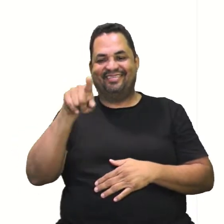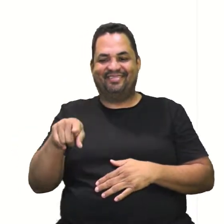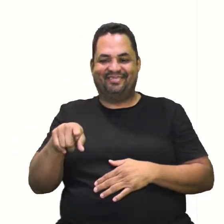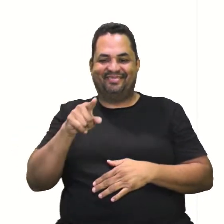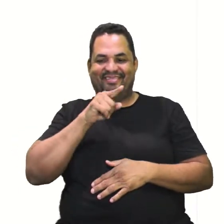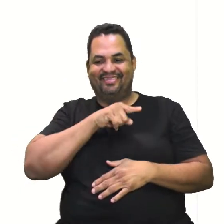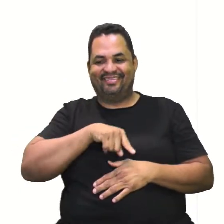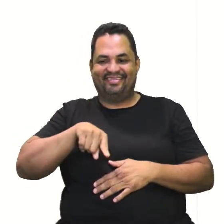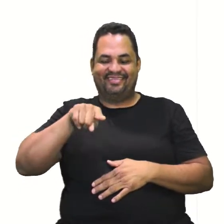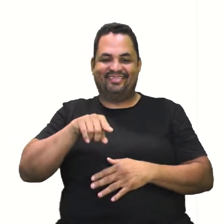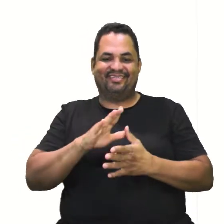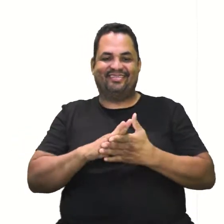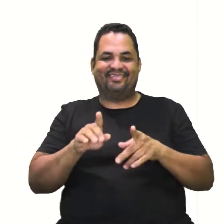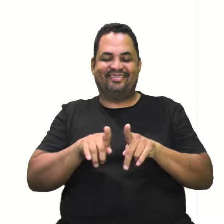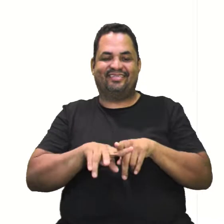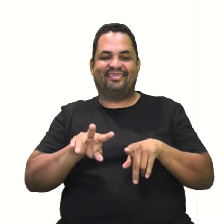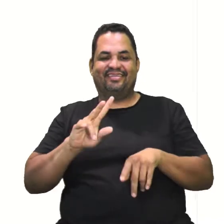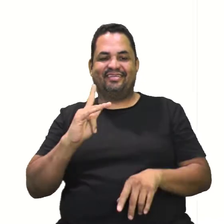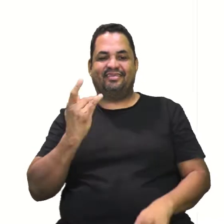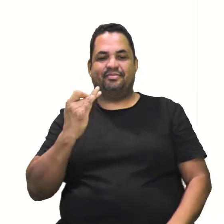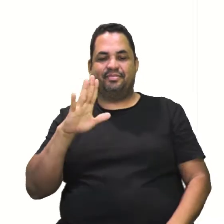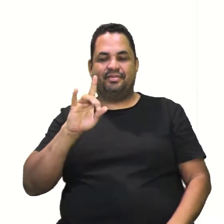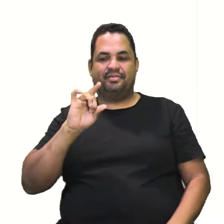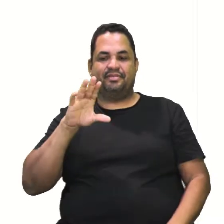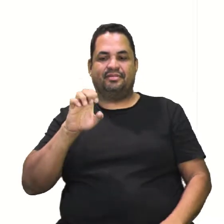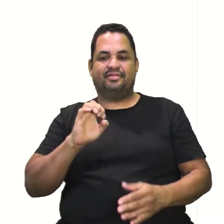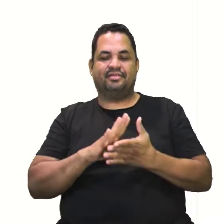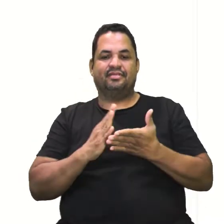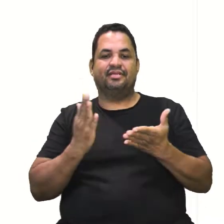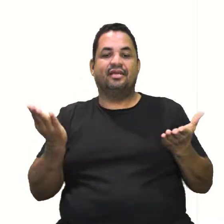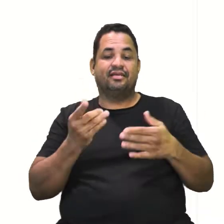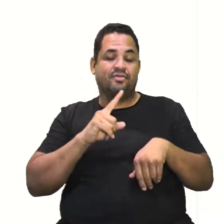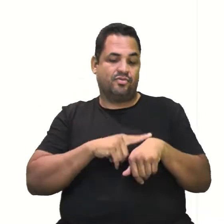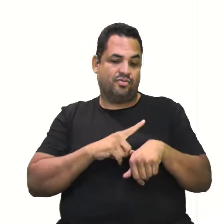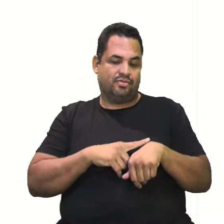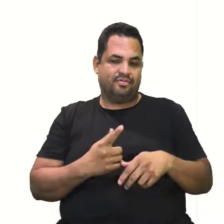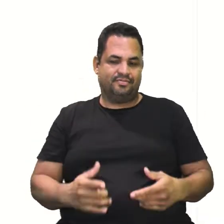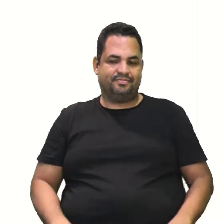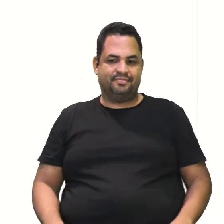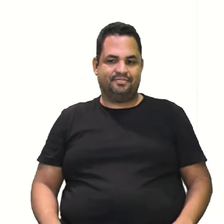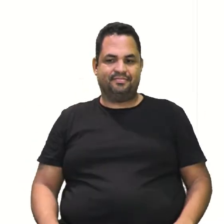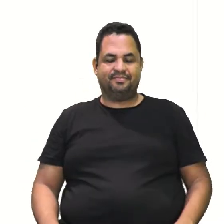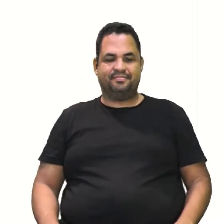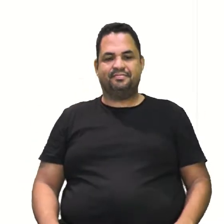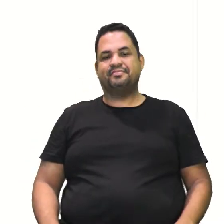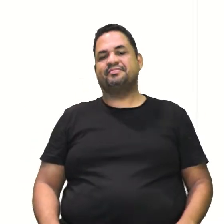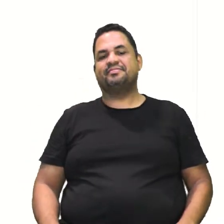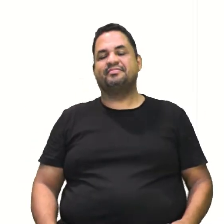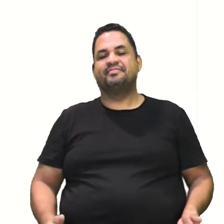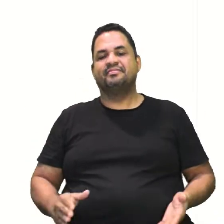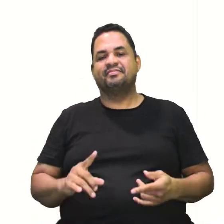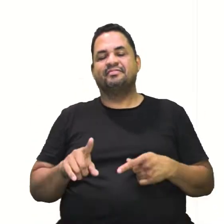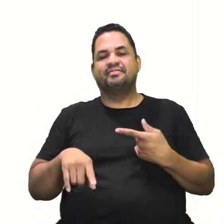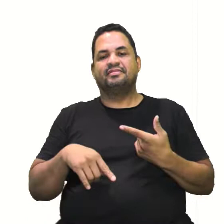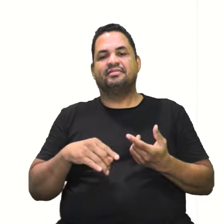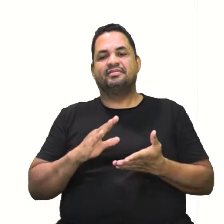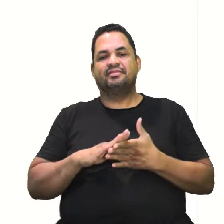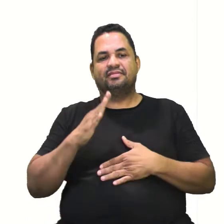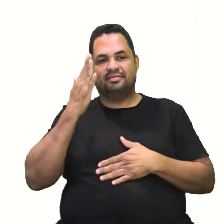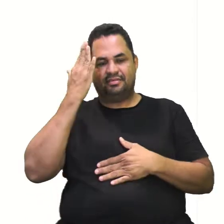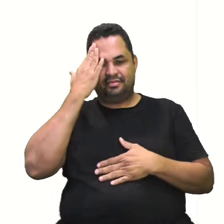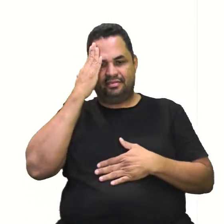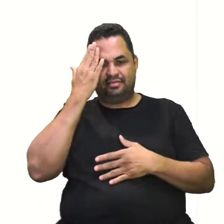parábola já foi, e a hipérbole é a única que tá... Já vai, né? Vamos já entender